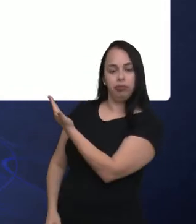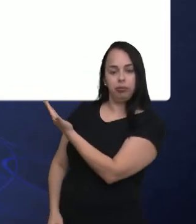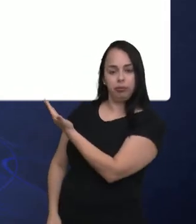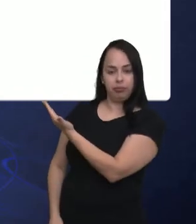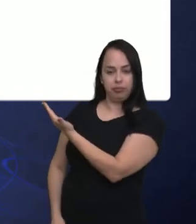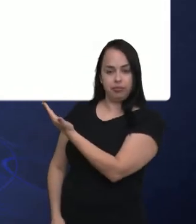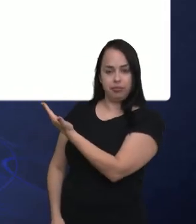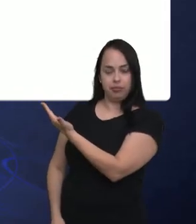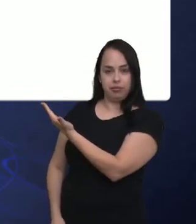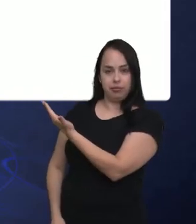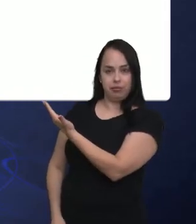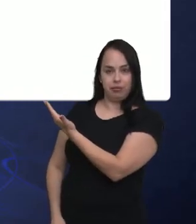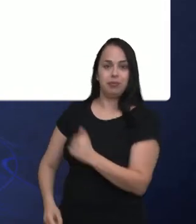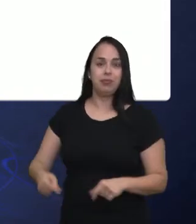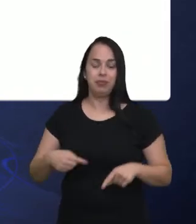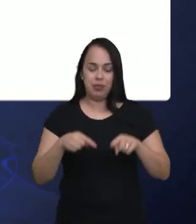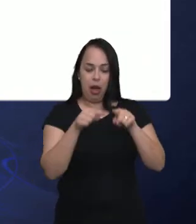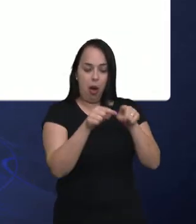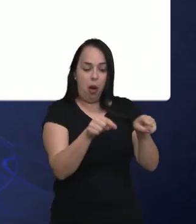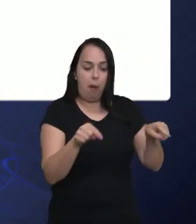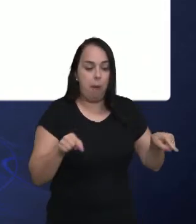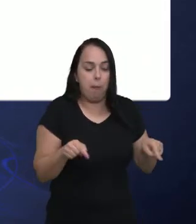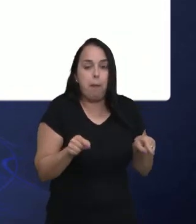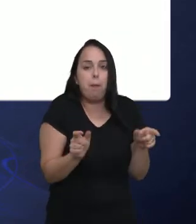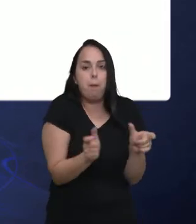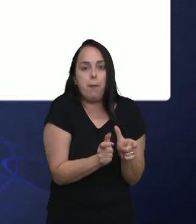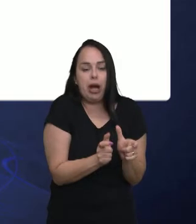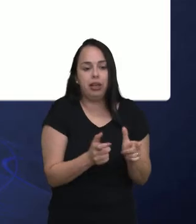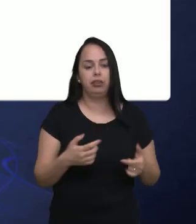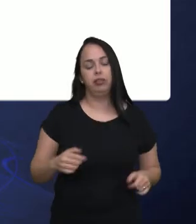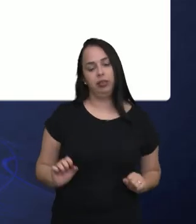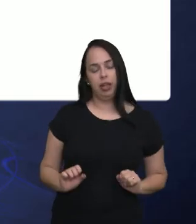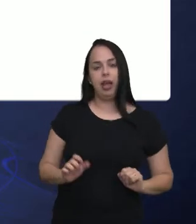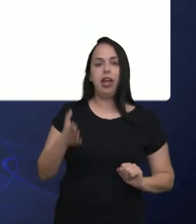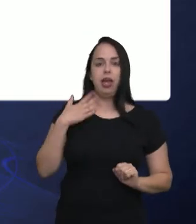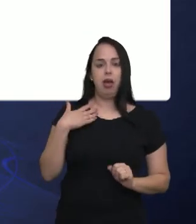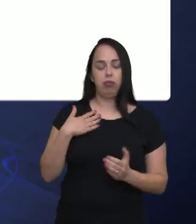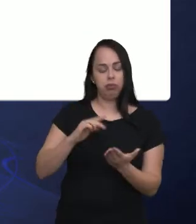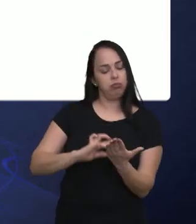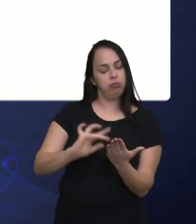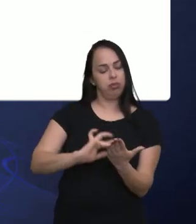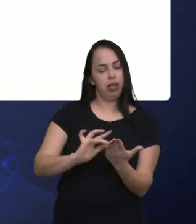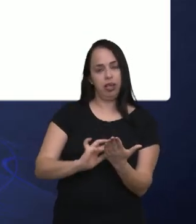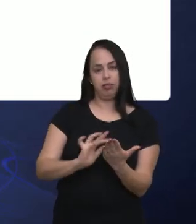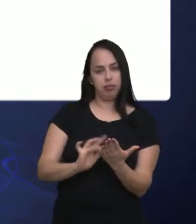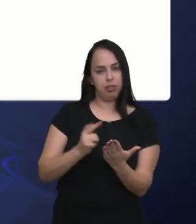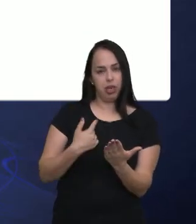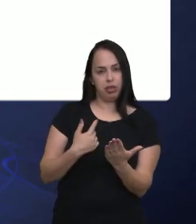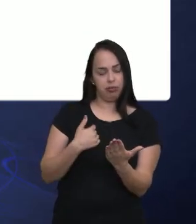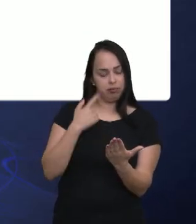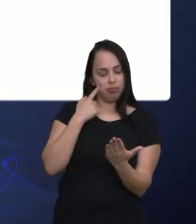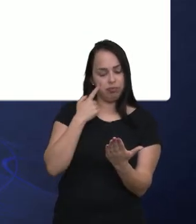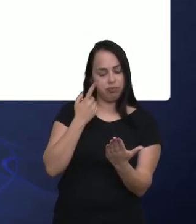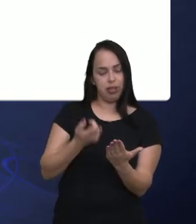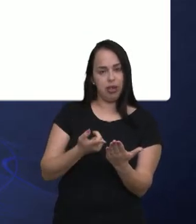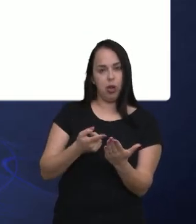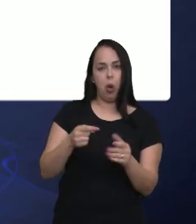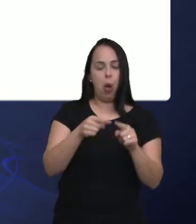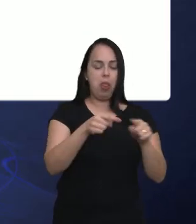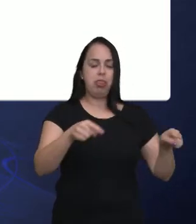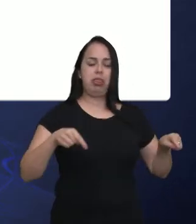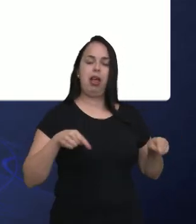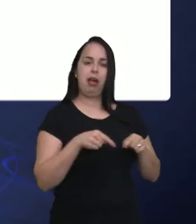vez menores. Eu peguei aqui, estou no meu celular, com a metragem do